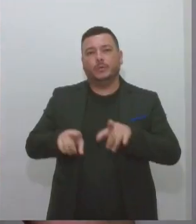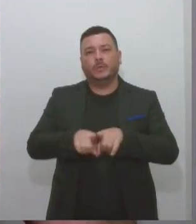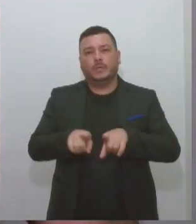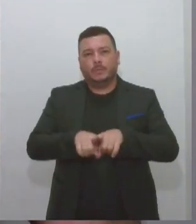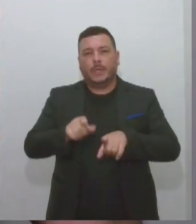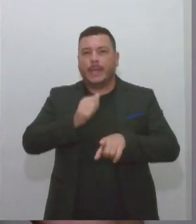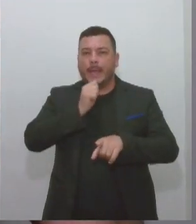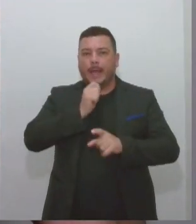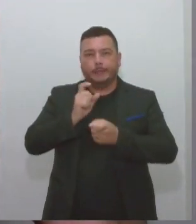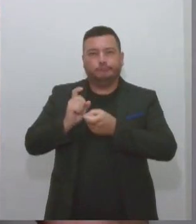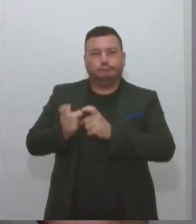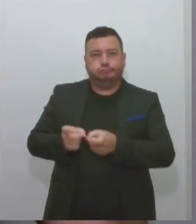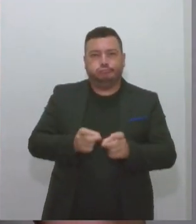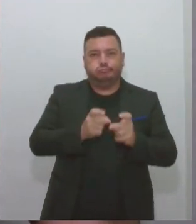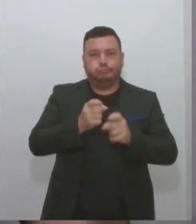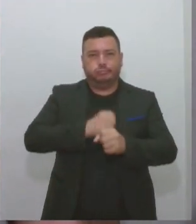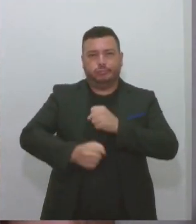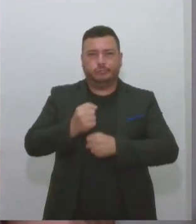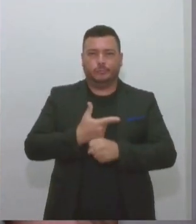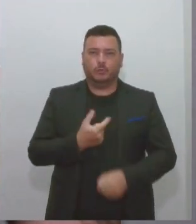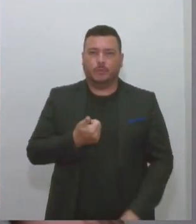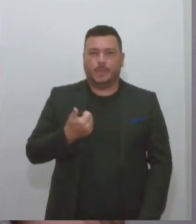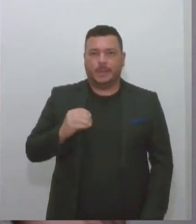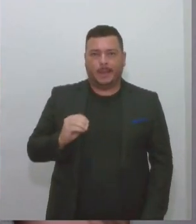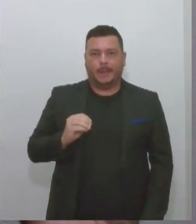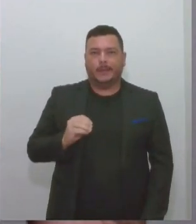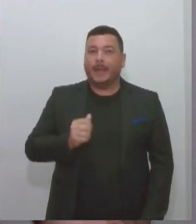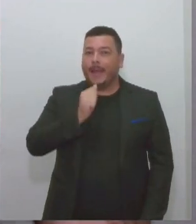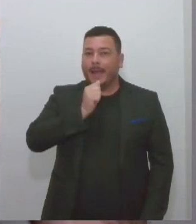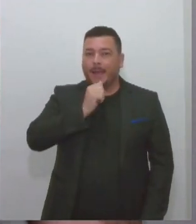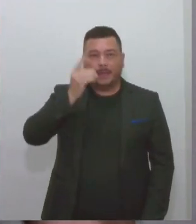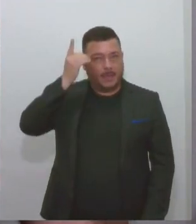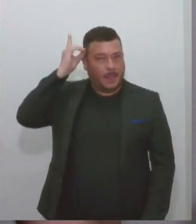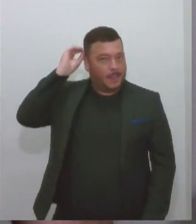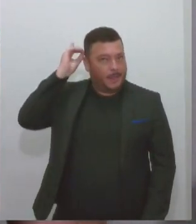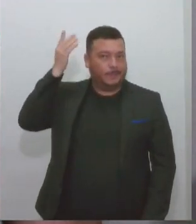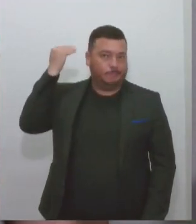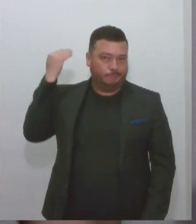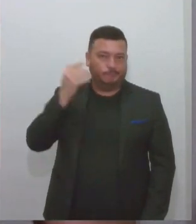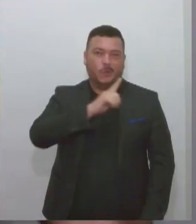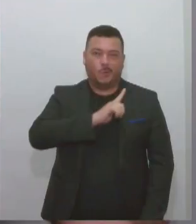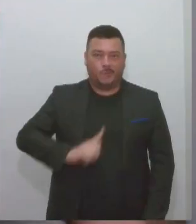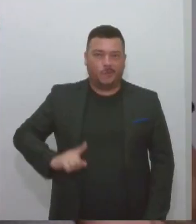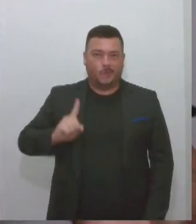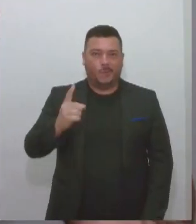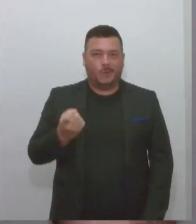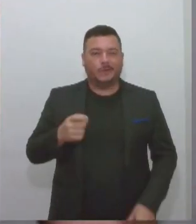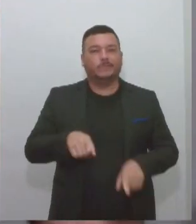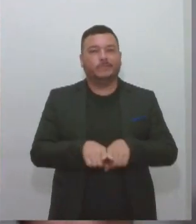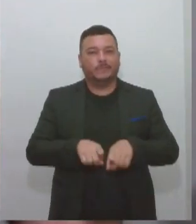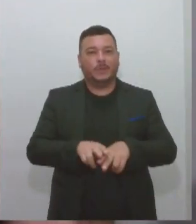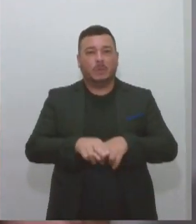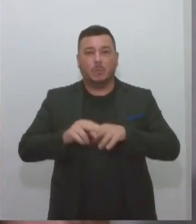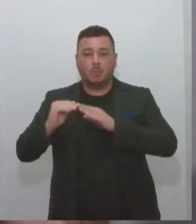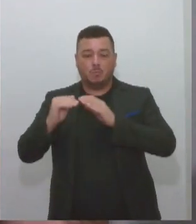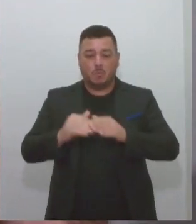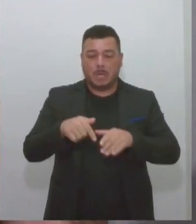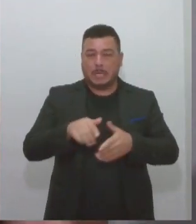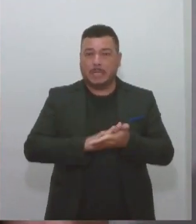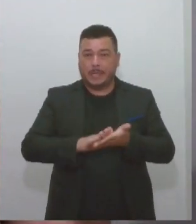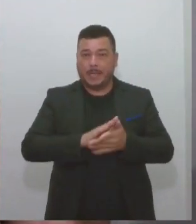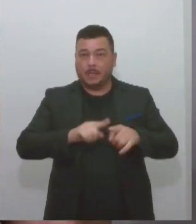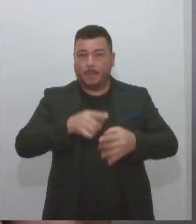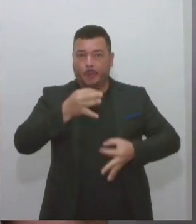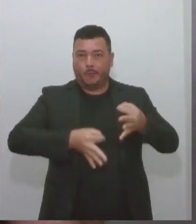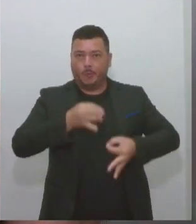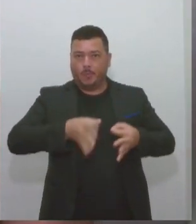desde 2010, desde o governo de Marcelo Deda, que ainda não foi encaminhado a esta casa e já existe uma condenação judicial para que o governo encaminhe a esta casa